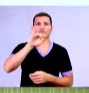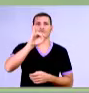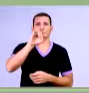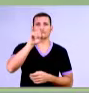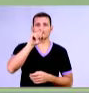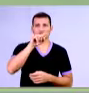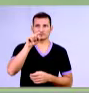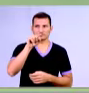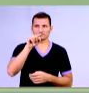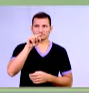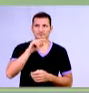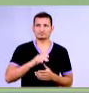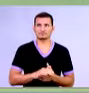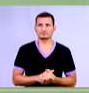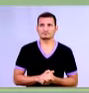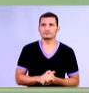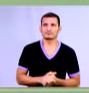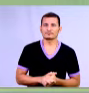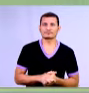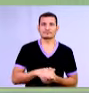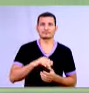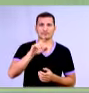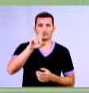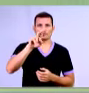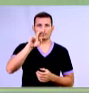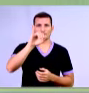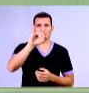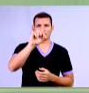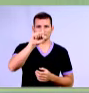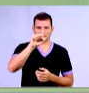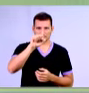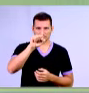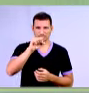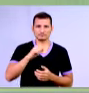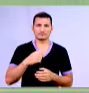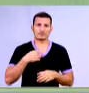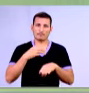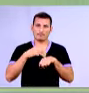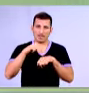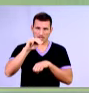meu currículo aqui que vocês podem ver, né? Sou mestre em engenharia de computação,